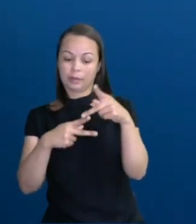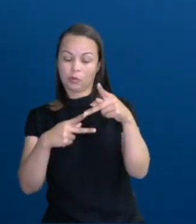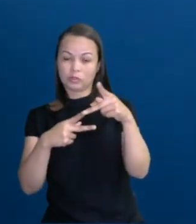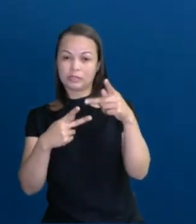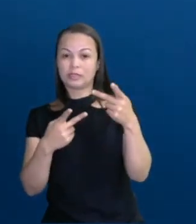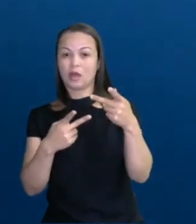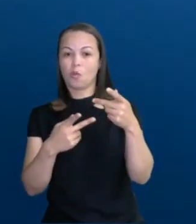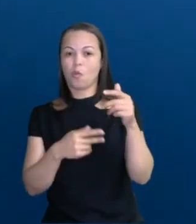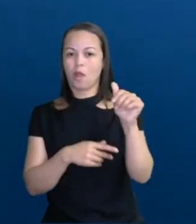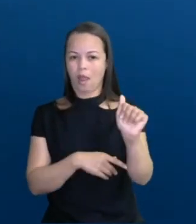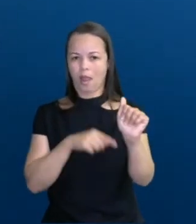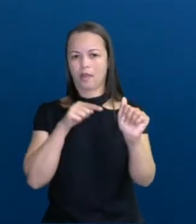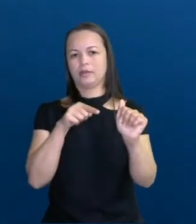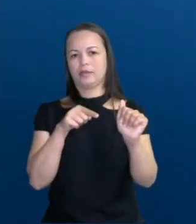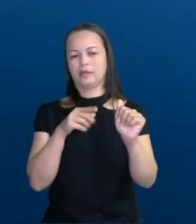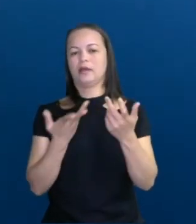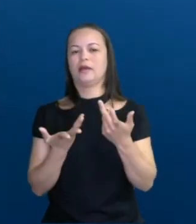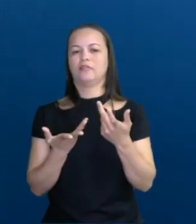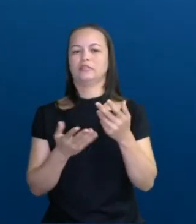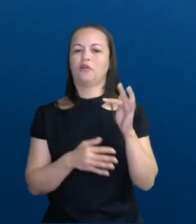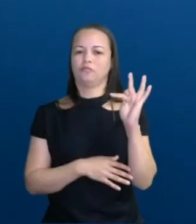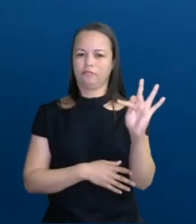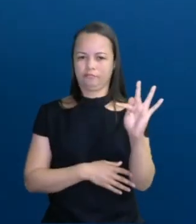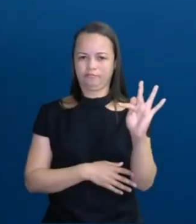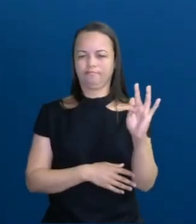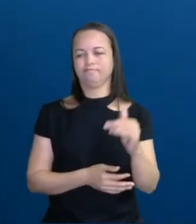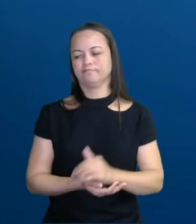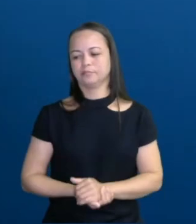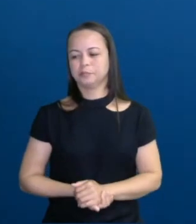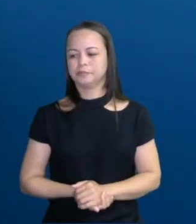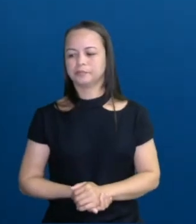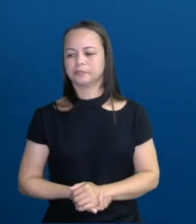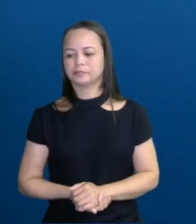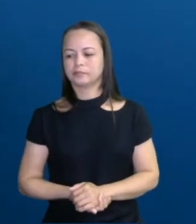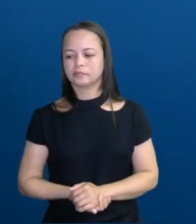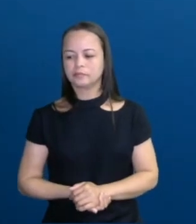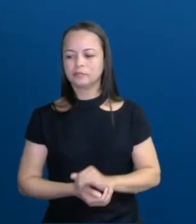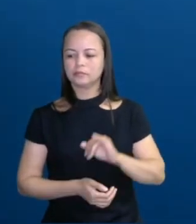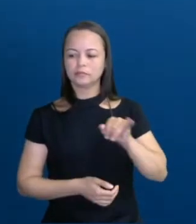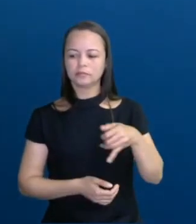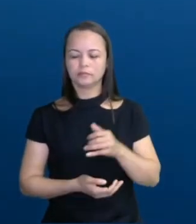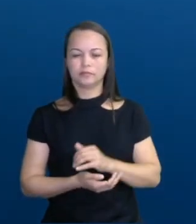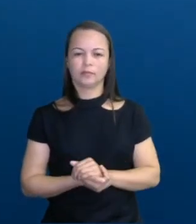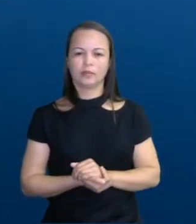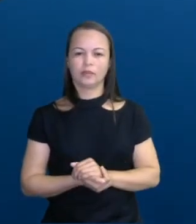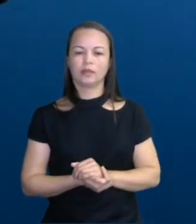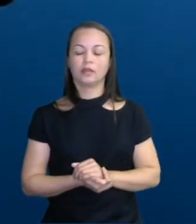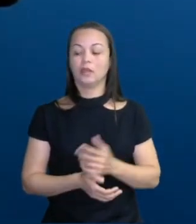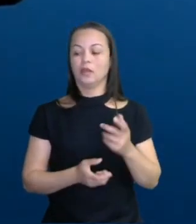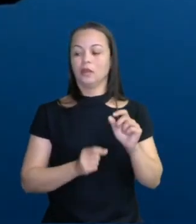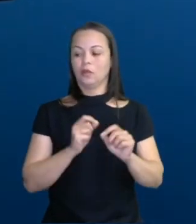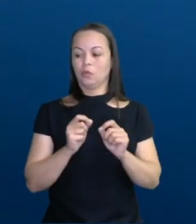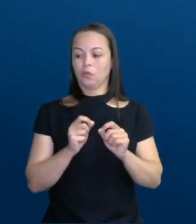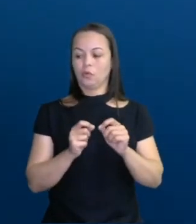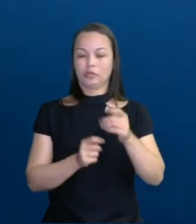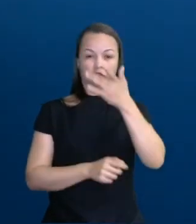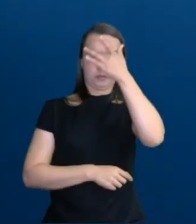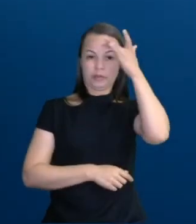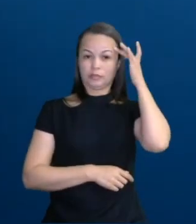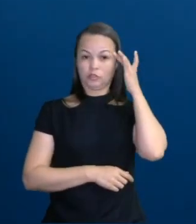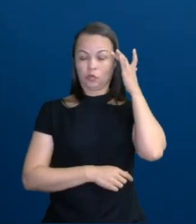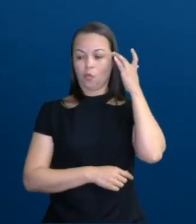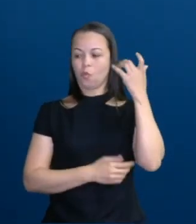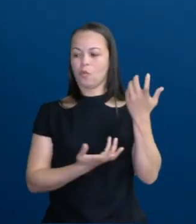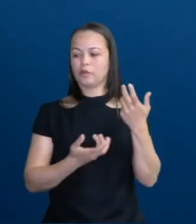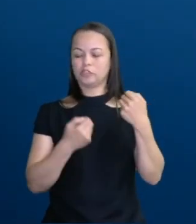aparece a frase está falsa a letra J os clientes preferem